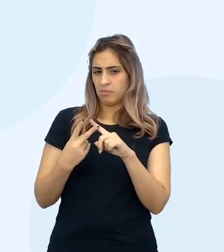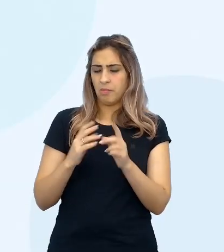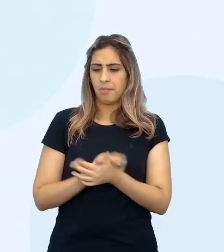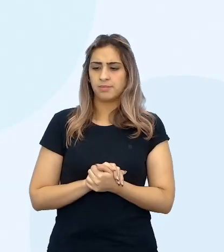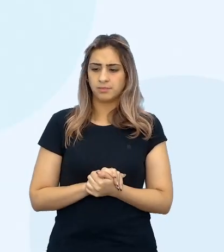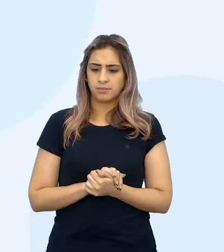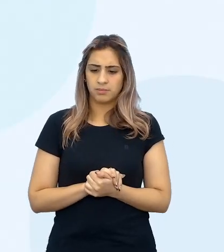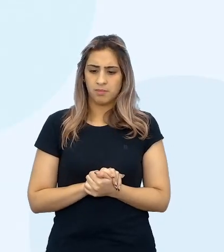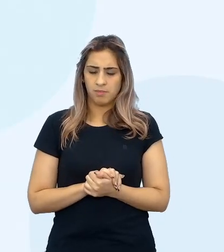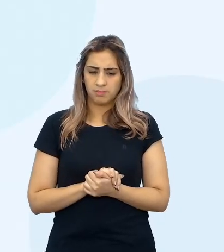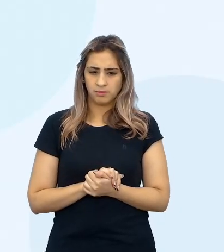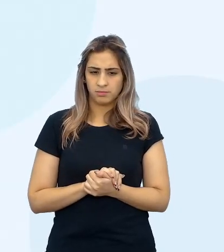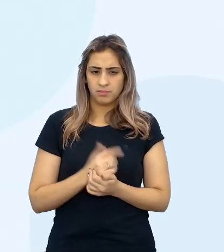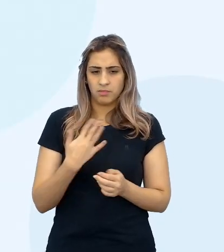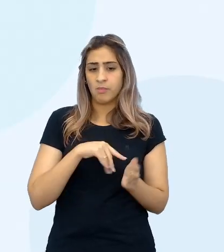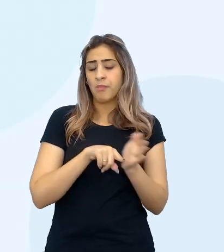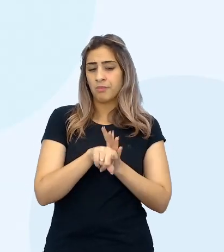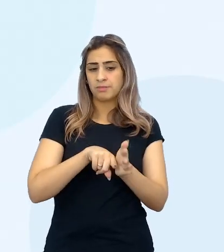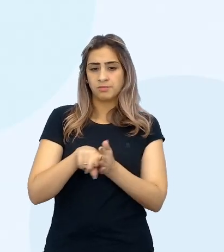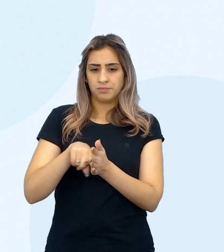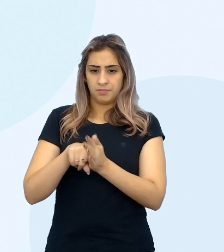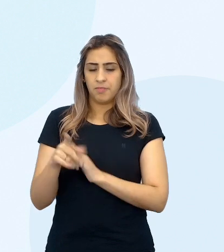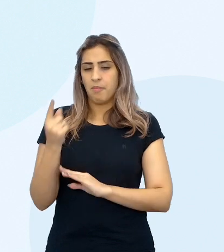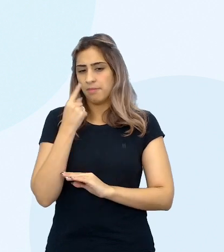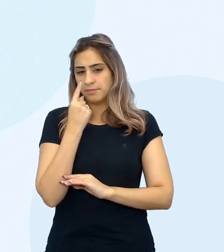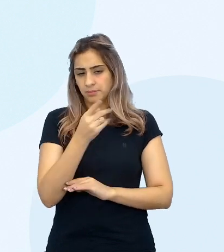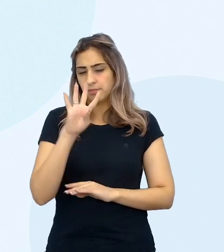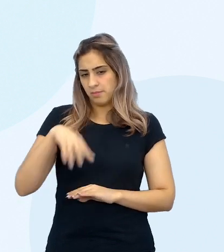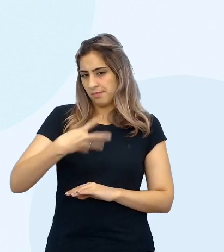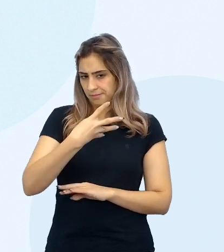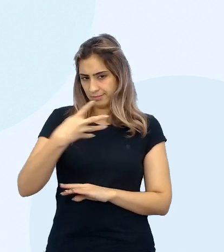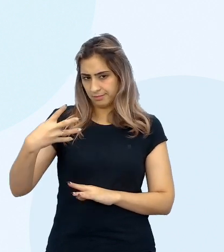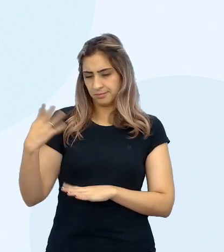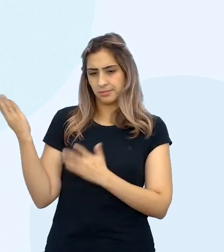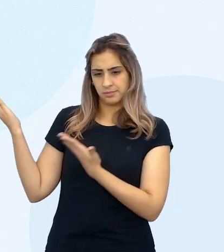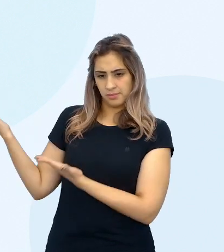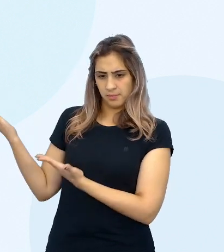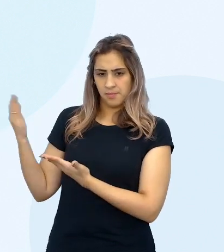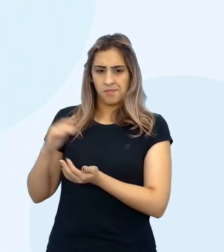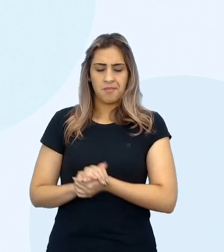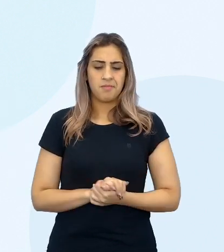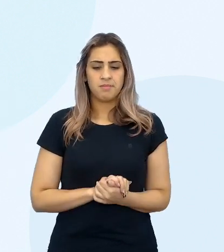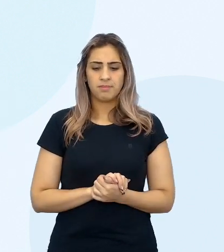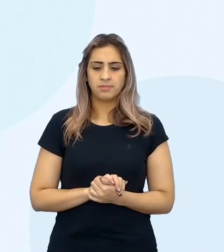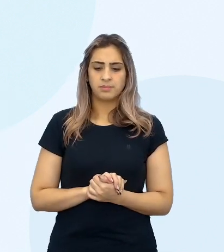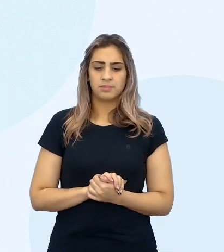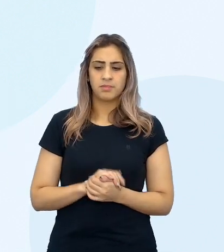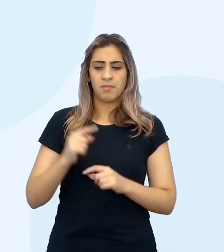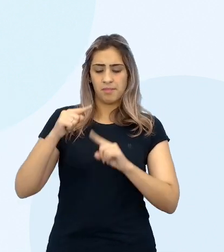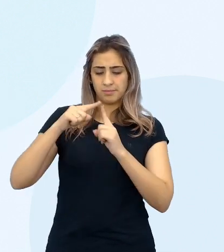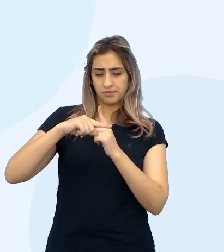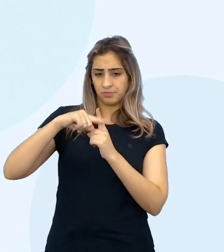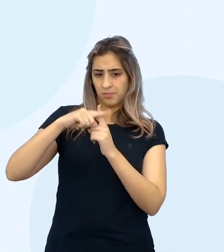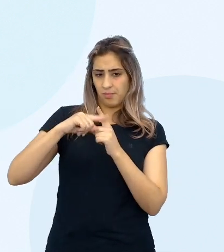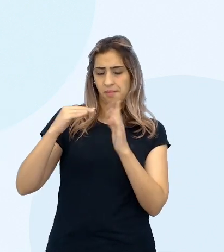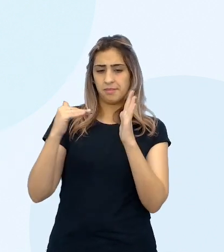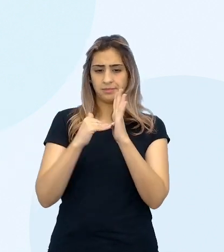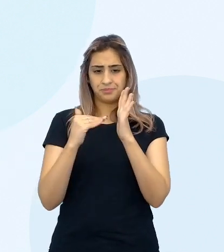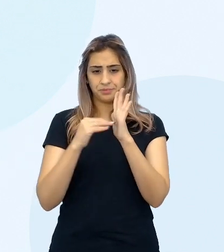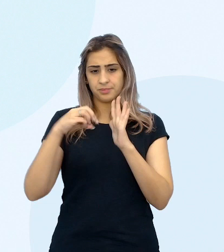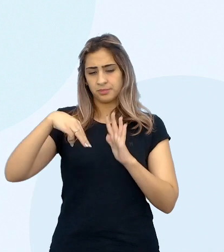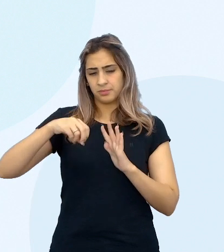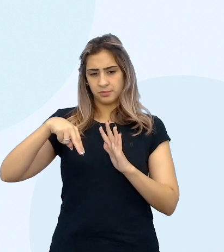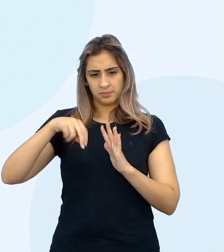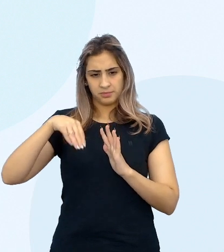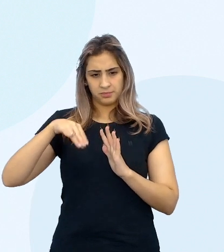nossa situação. O que a lá. gente vai analisar, tá bom? Tá. Então, a gente tem uma tabela, né? A tabela abaixo apresenta as temperaturas máximas e mínimas de uma